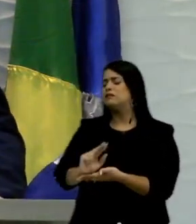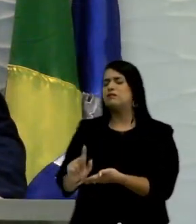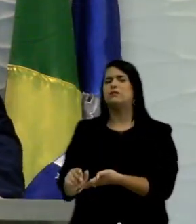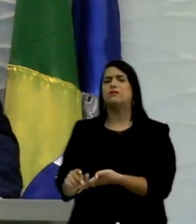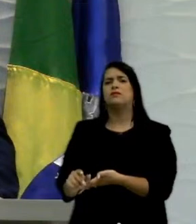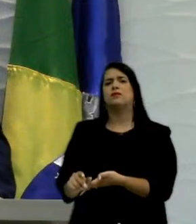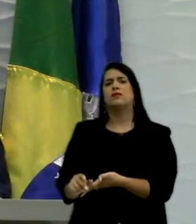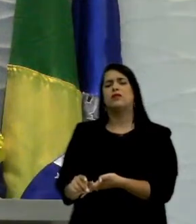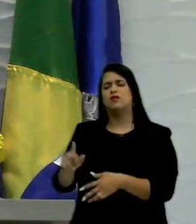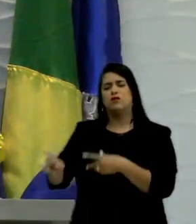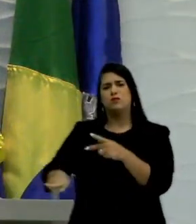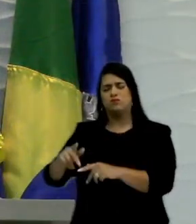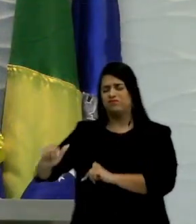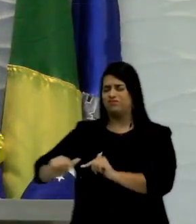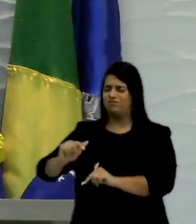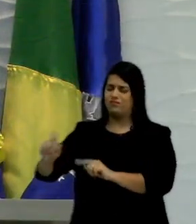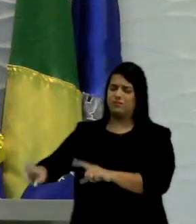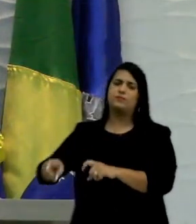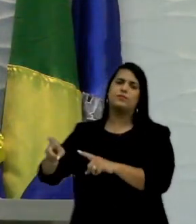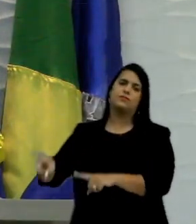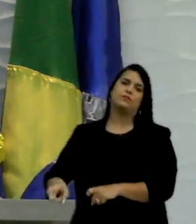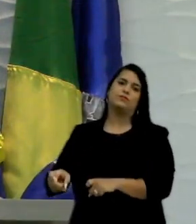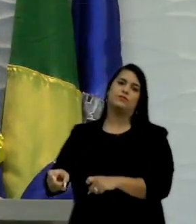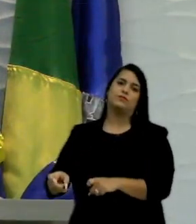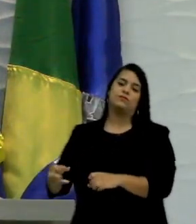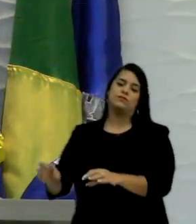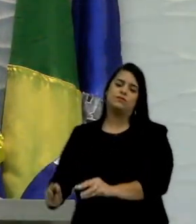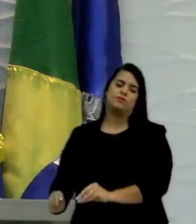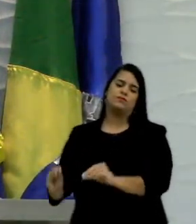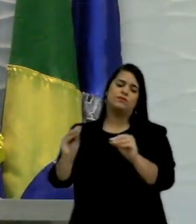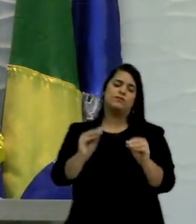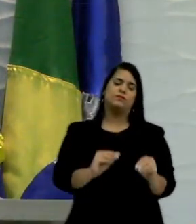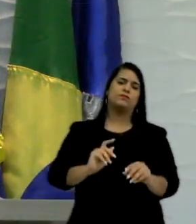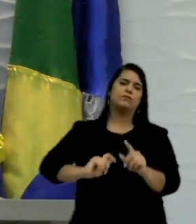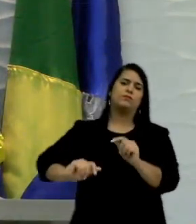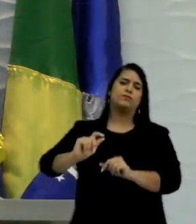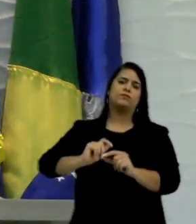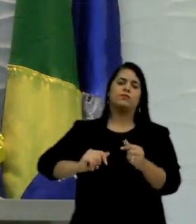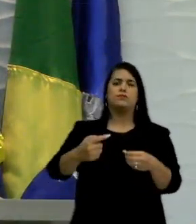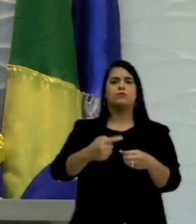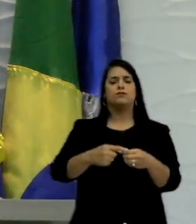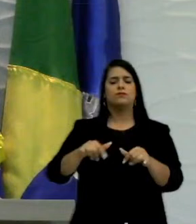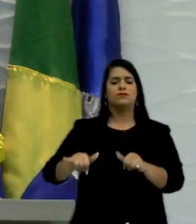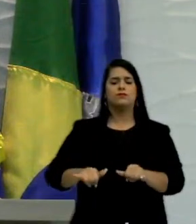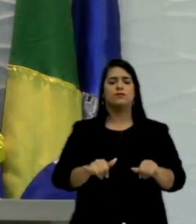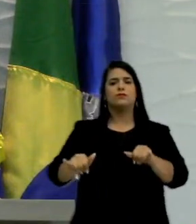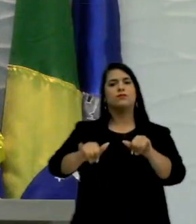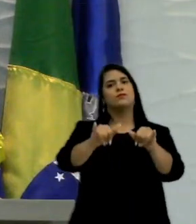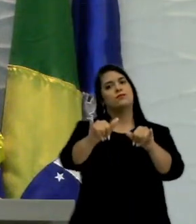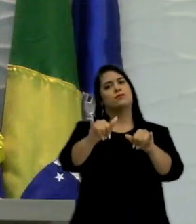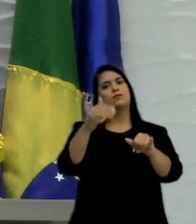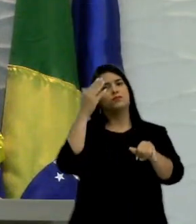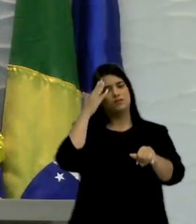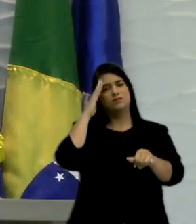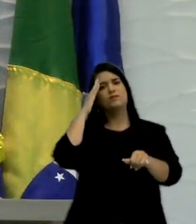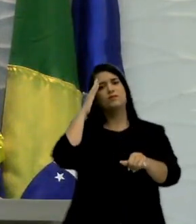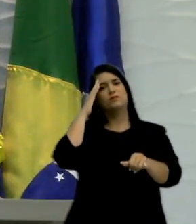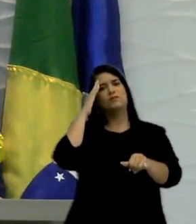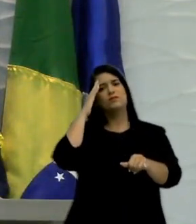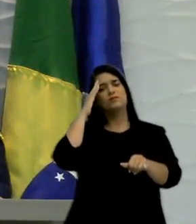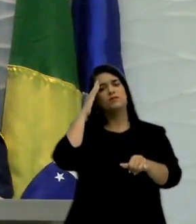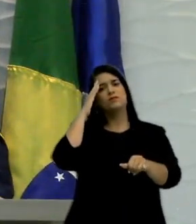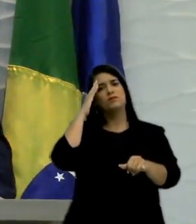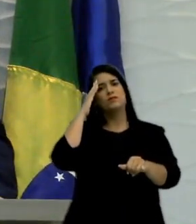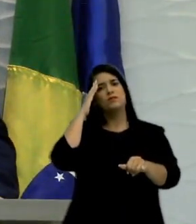povo que, trabalhando no sítio, traz o dinheiro para a cidade, que faz uma feira no nosso mercado, que movimenta e aquece o nosso comércio.